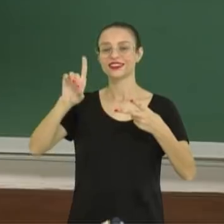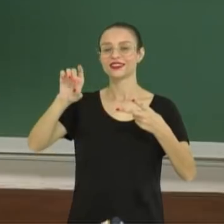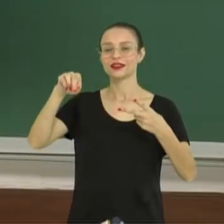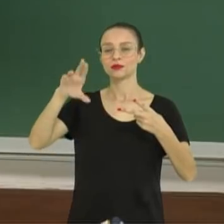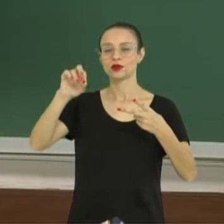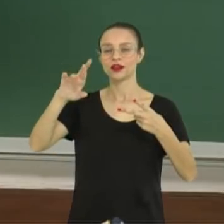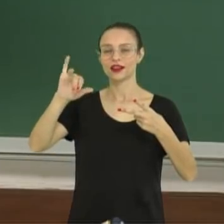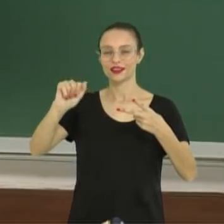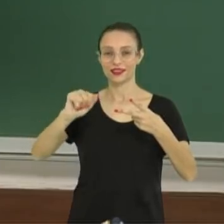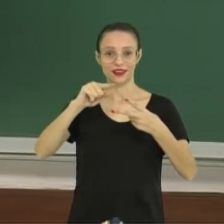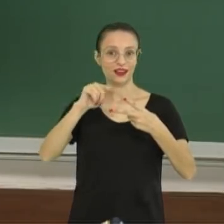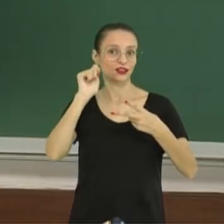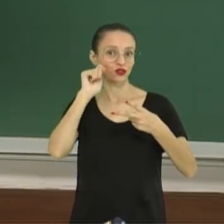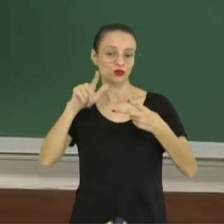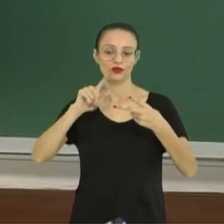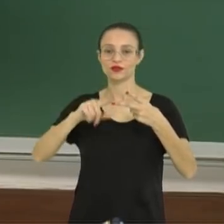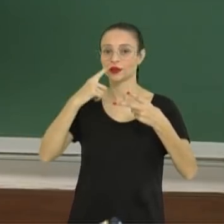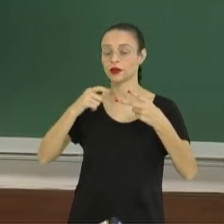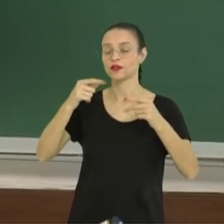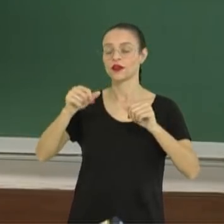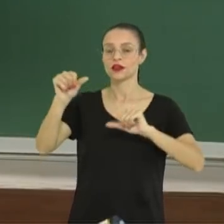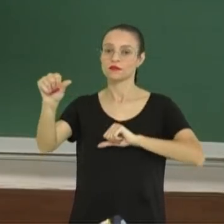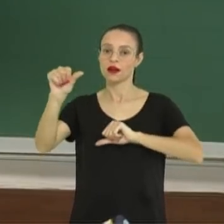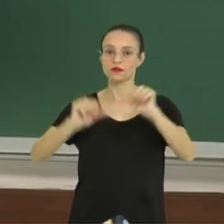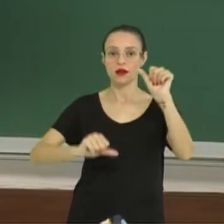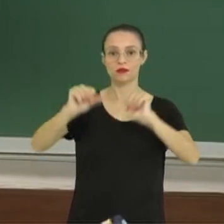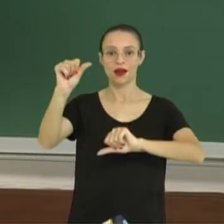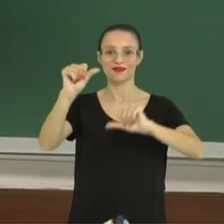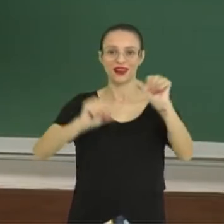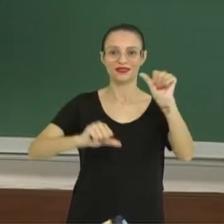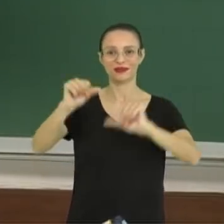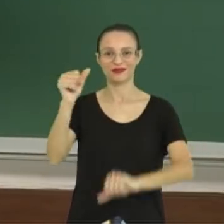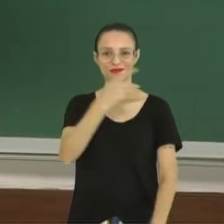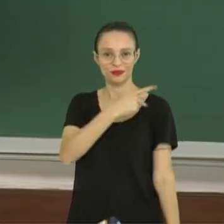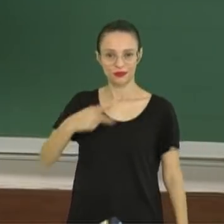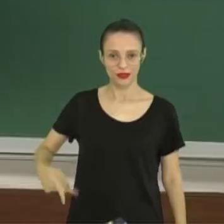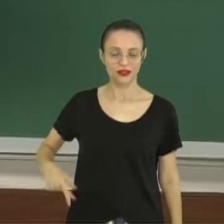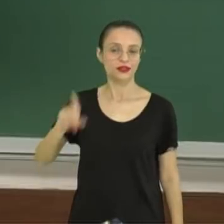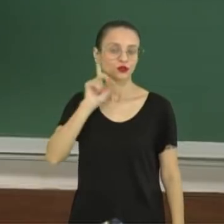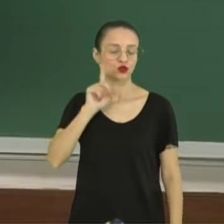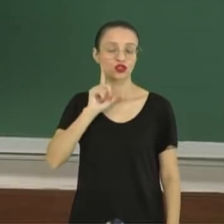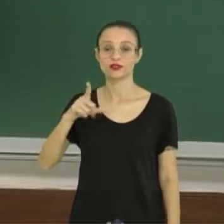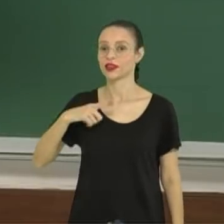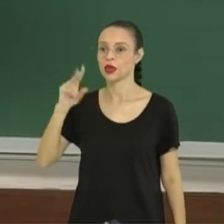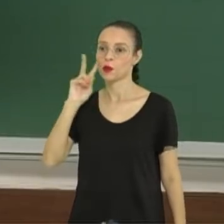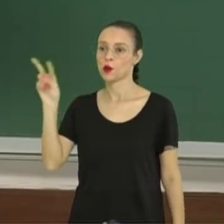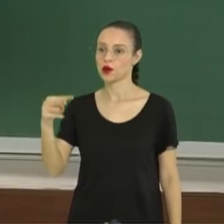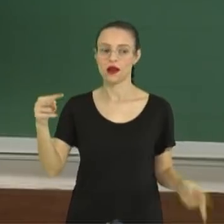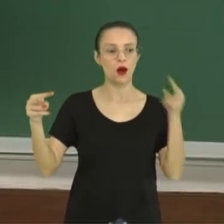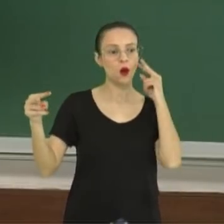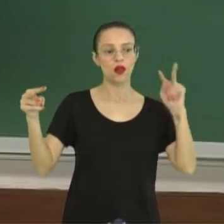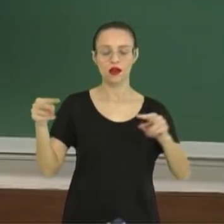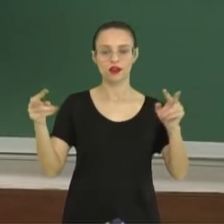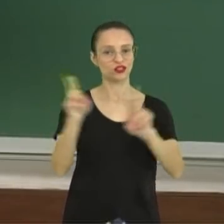vão alternando, né, a presidência dos Estados Unidos. E eles têm olhares diferentes, né,